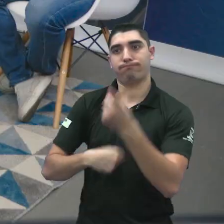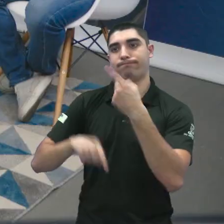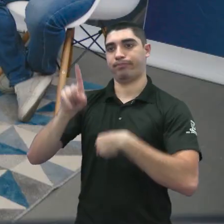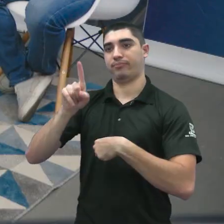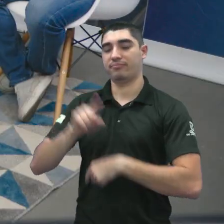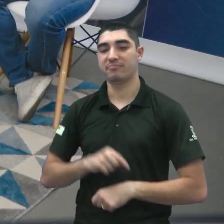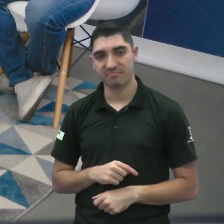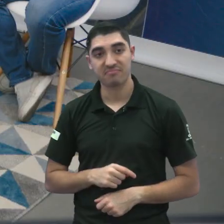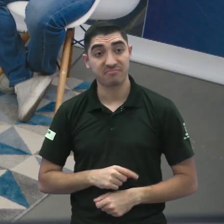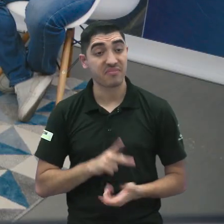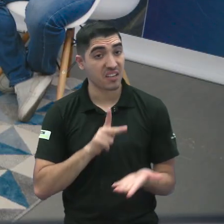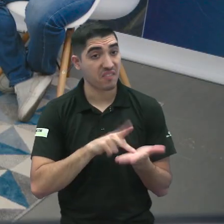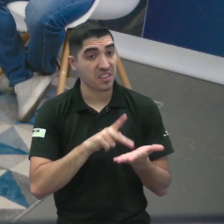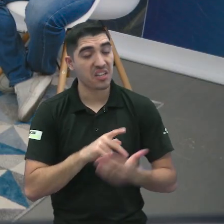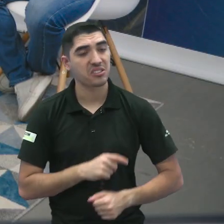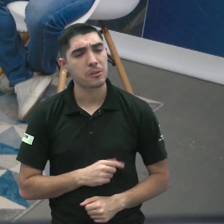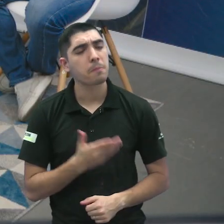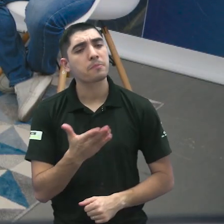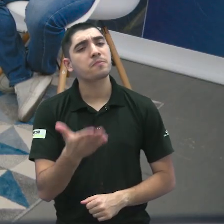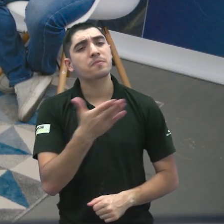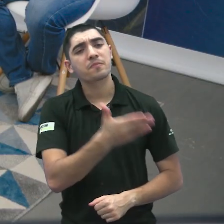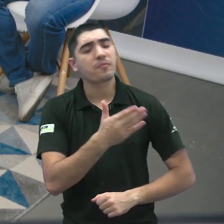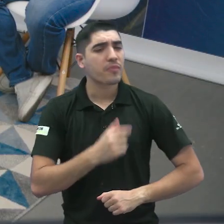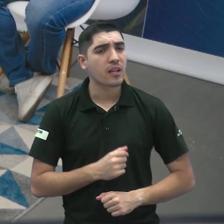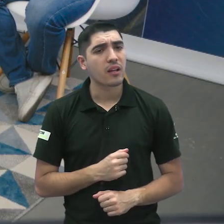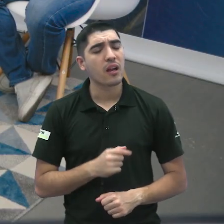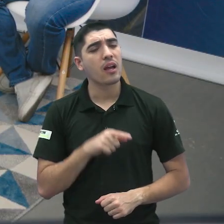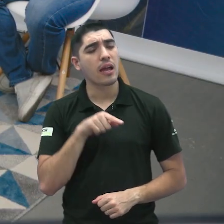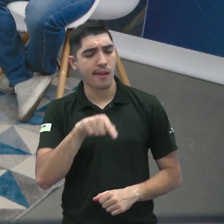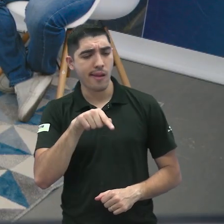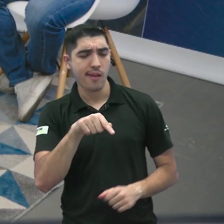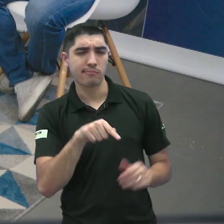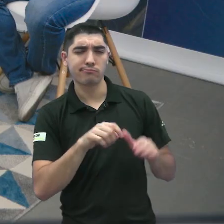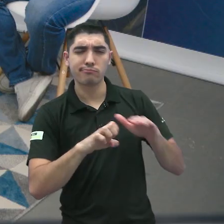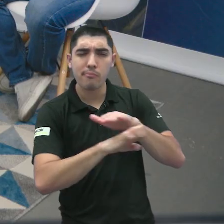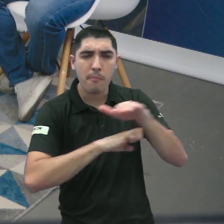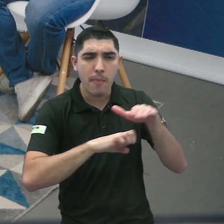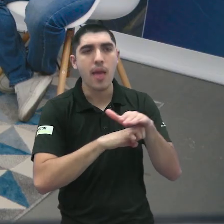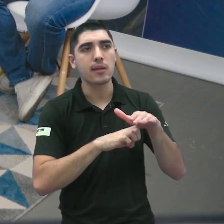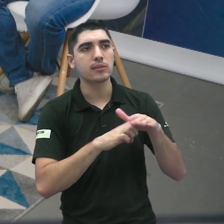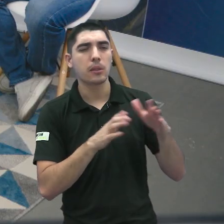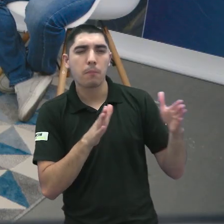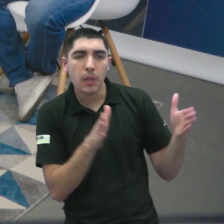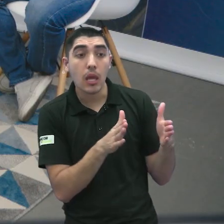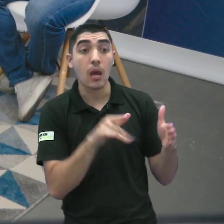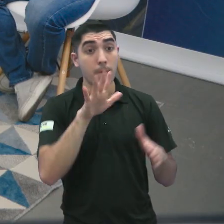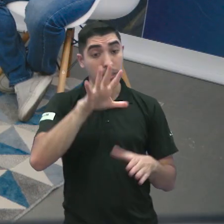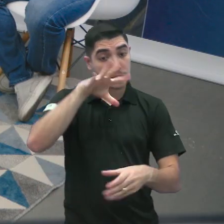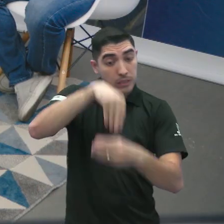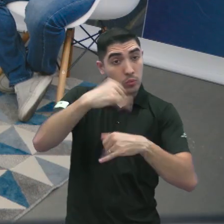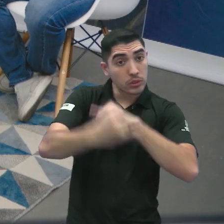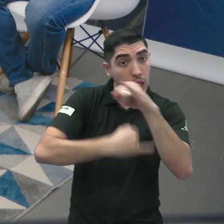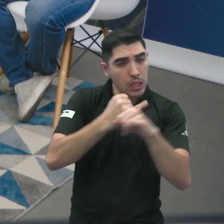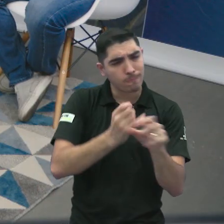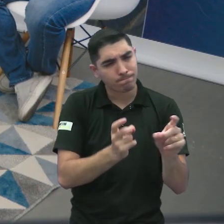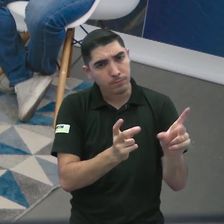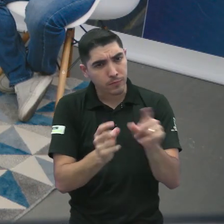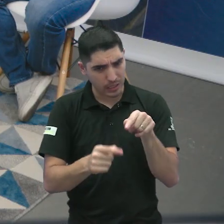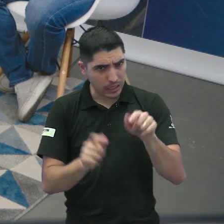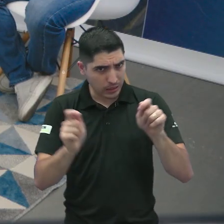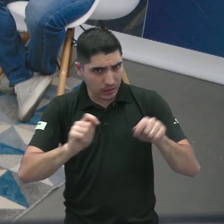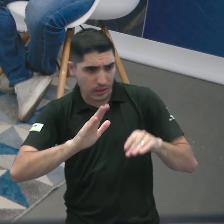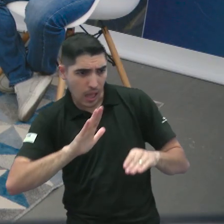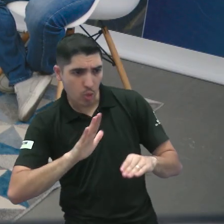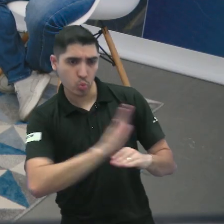operação. Com certeza. Renato, o crescimento, né, dos pequenos negócios digitais, eles podem